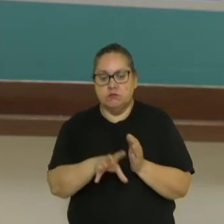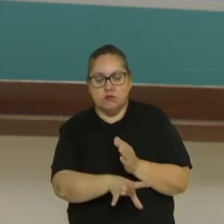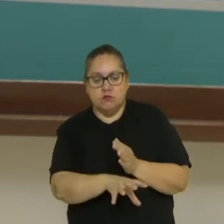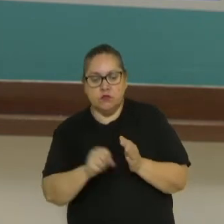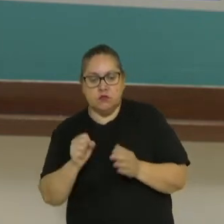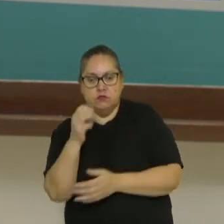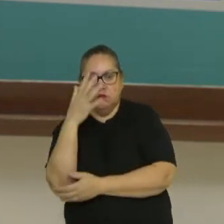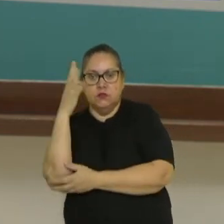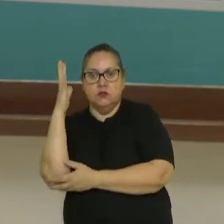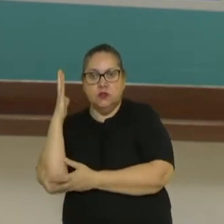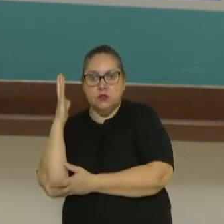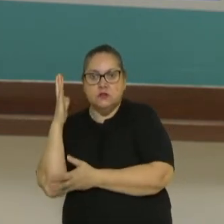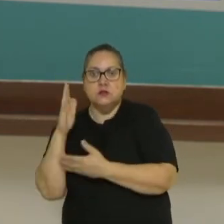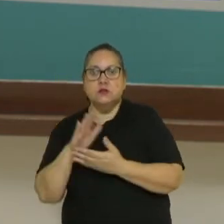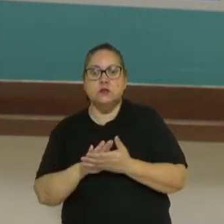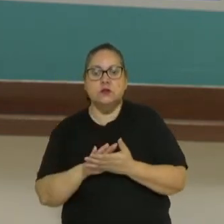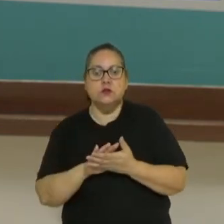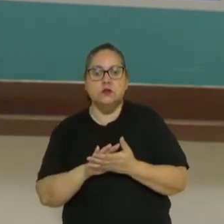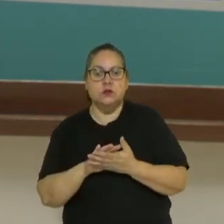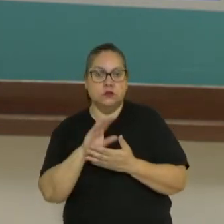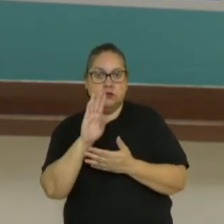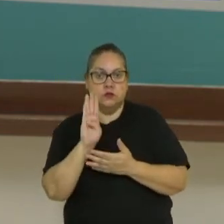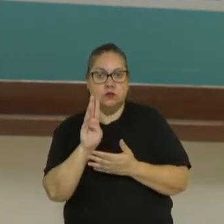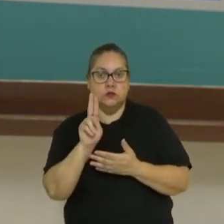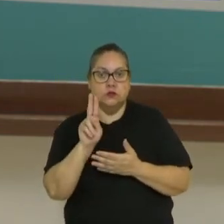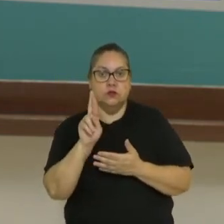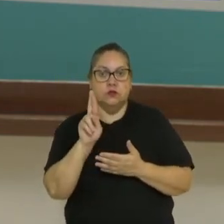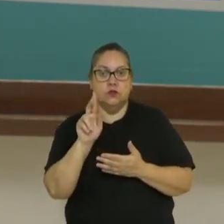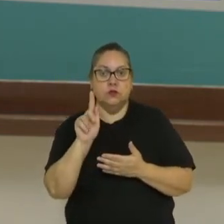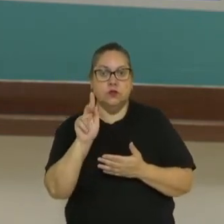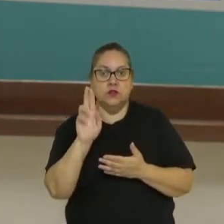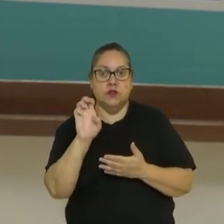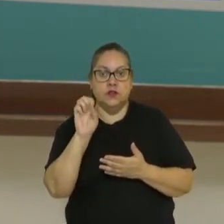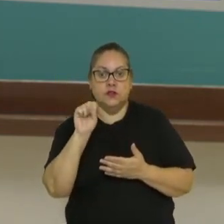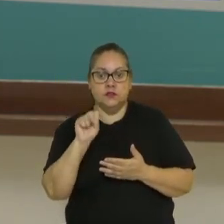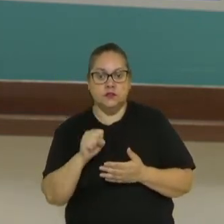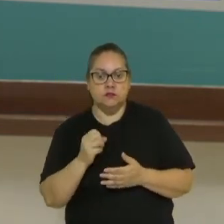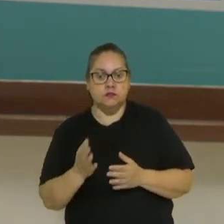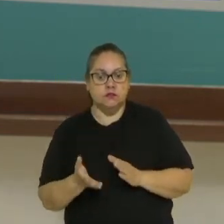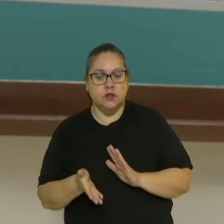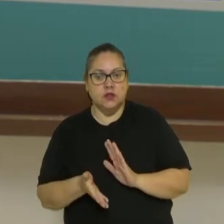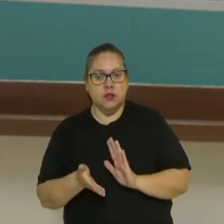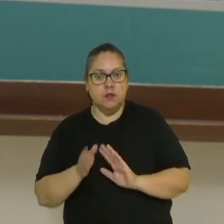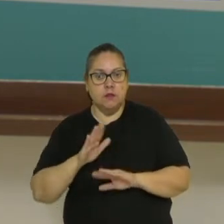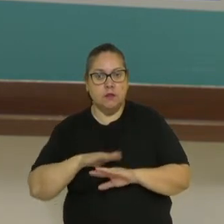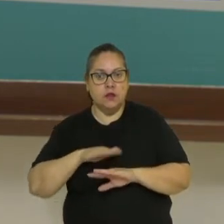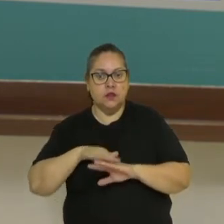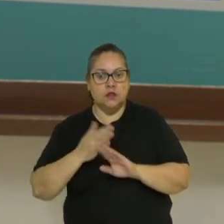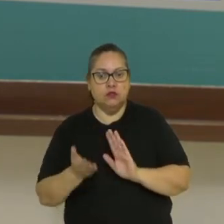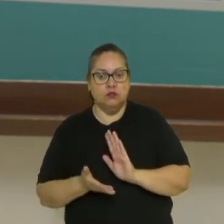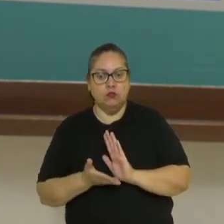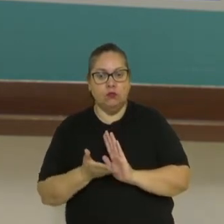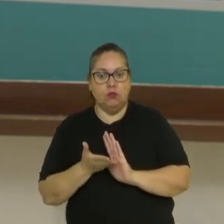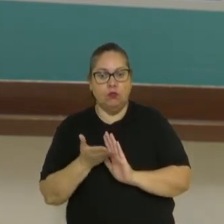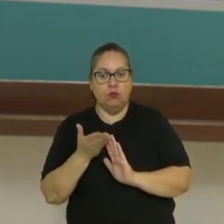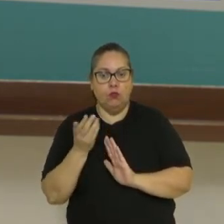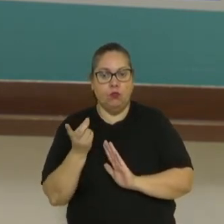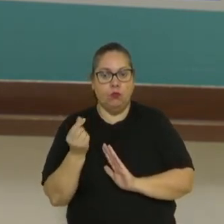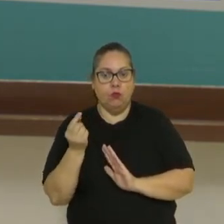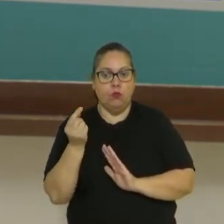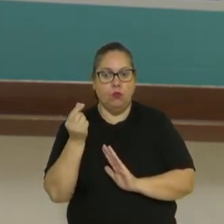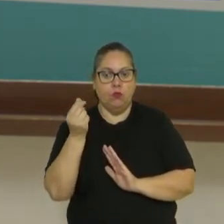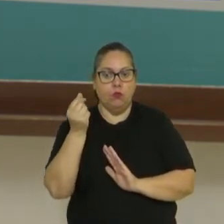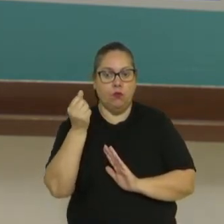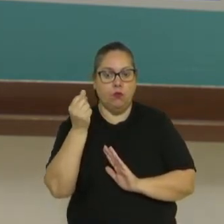da natureza. Os burgueses foram se tornando cada vez mais ricos. E cada vez a necessidade